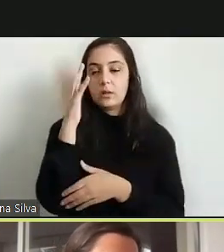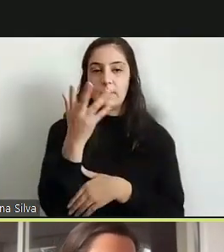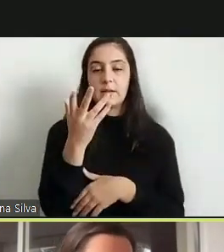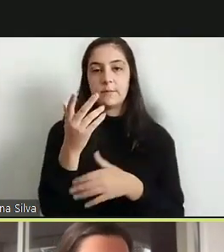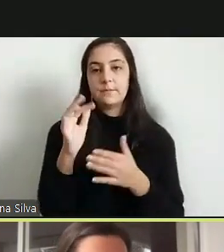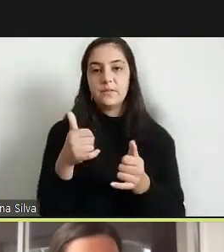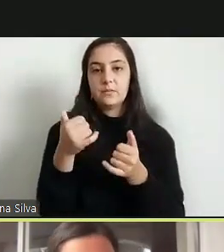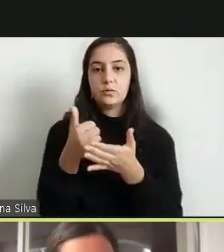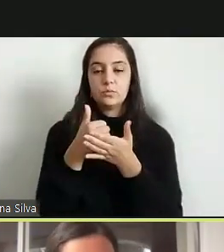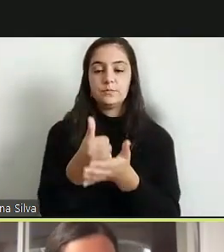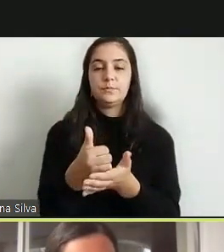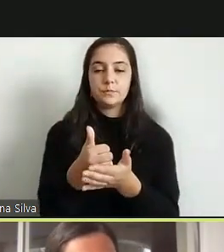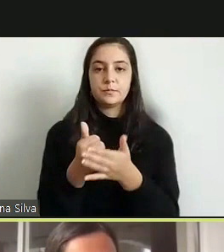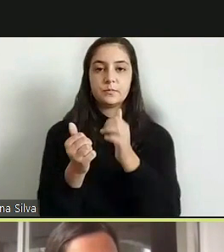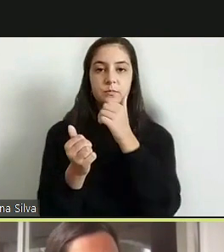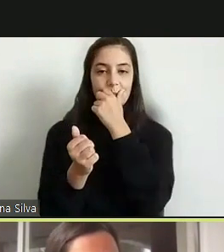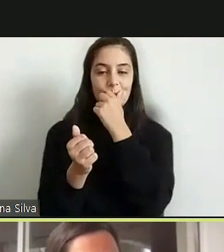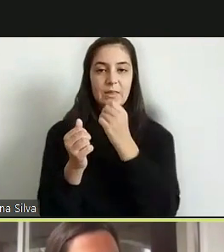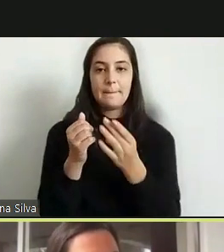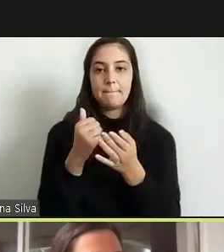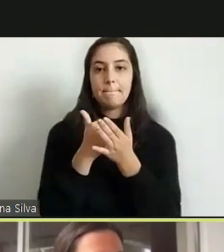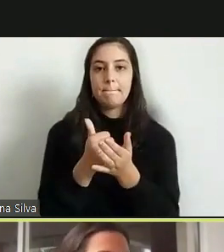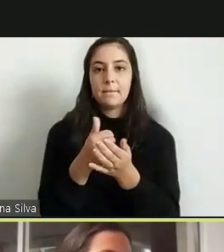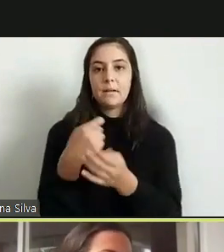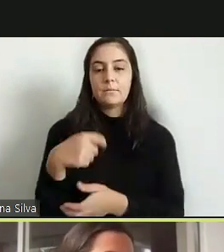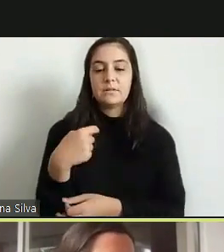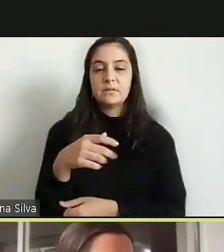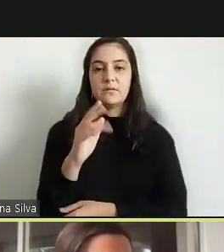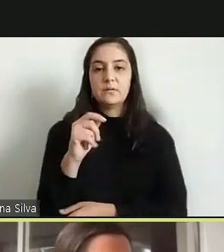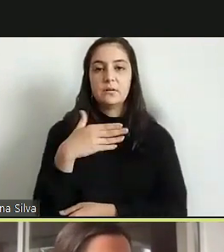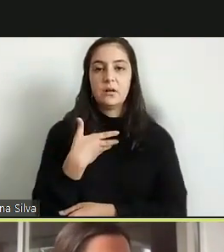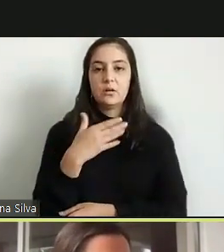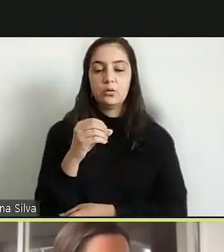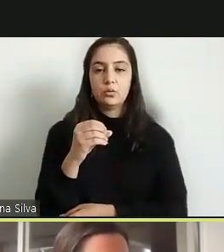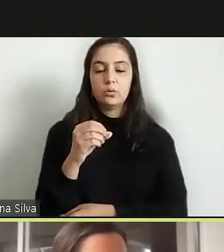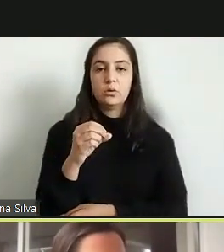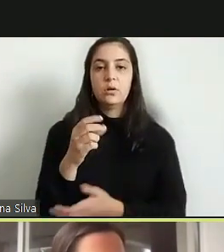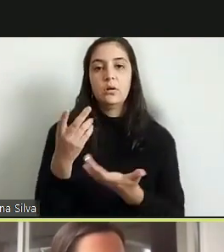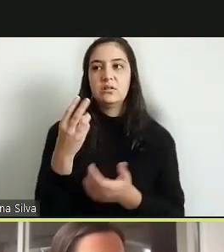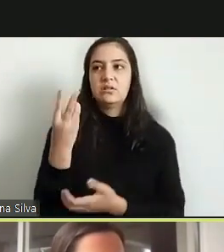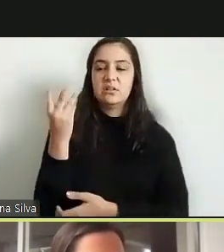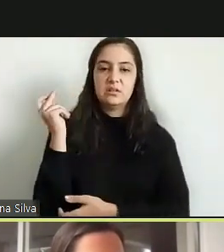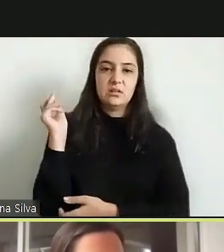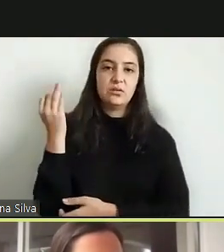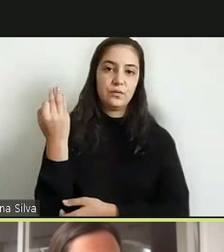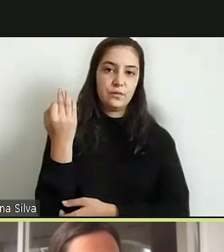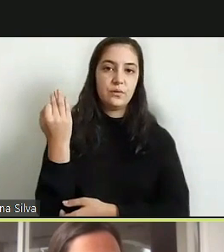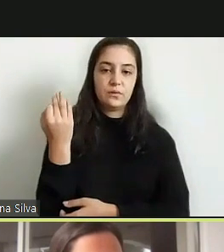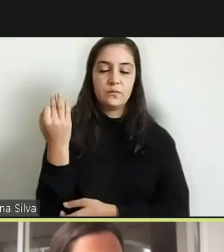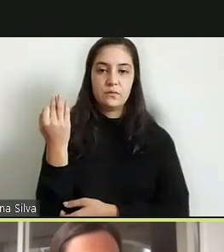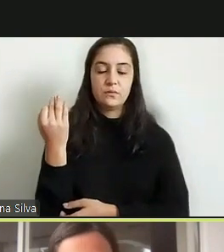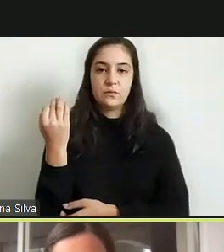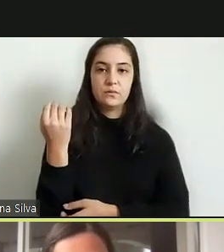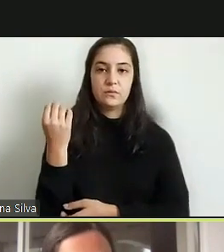suportado naturalmente pelo presidente Fernando Medina. Isto já foi há coisa de 3 anos, e portanto